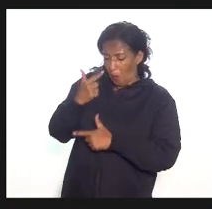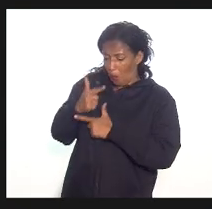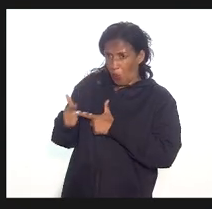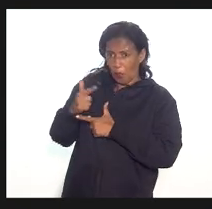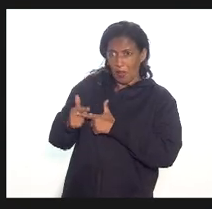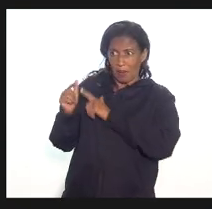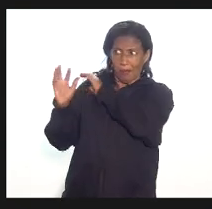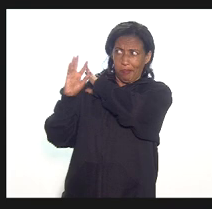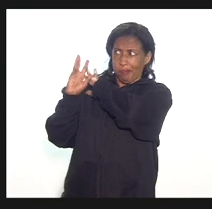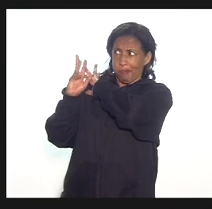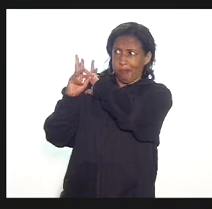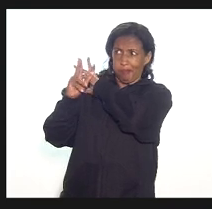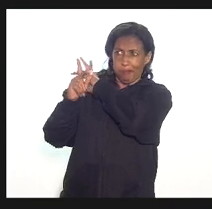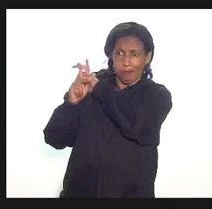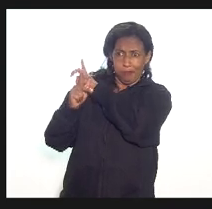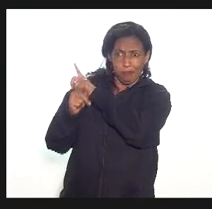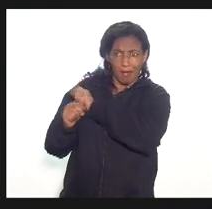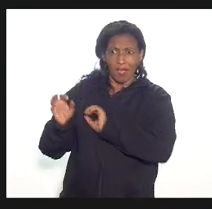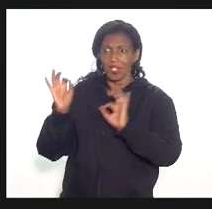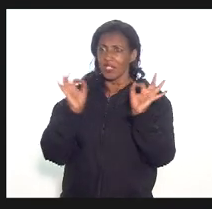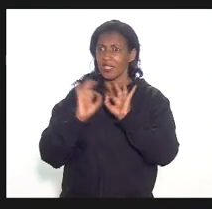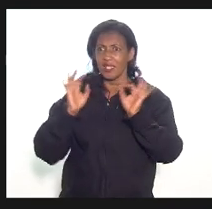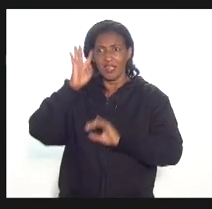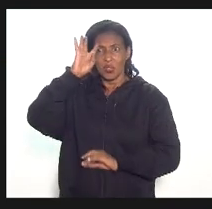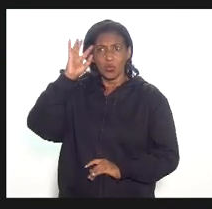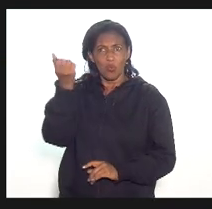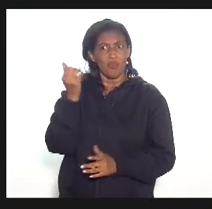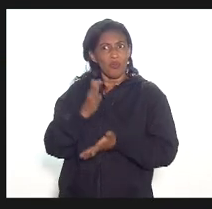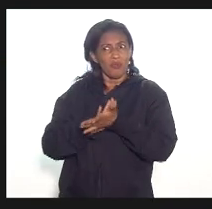durante anos e que ninguém resolveu porque não quis